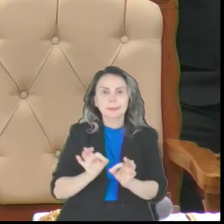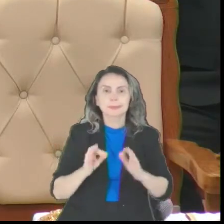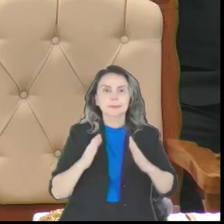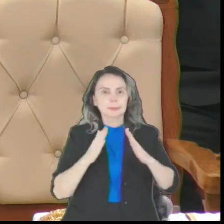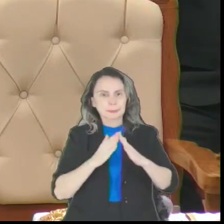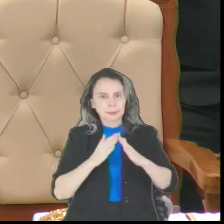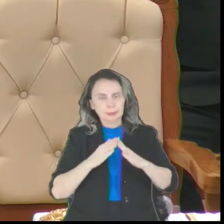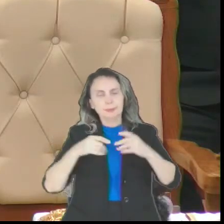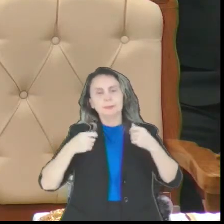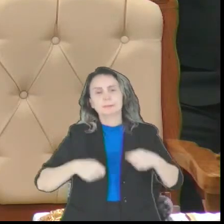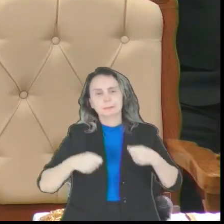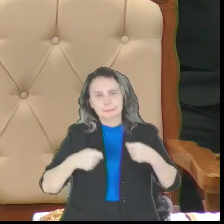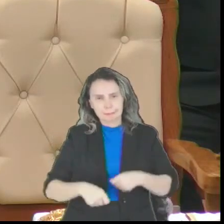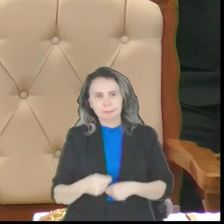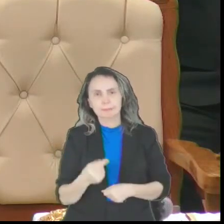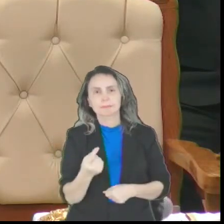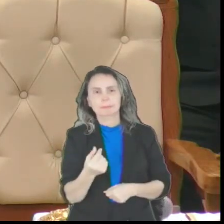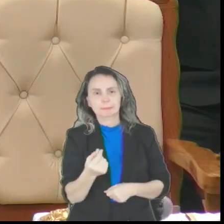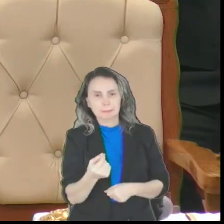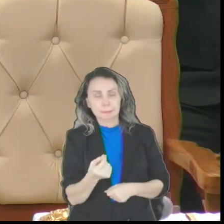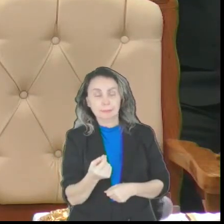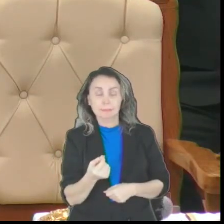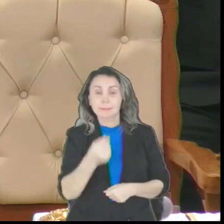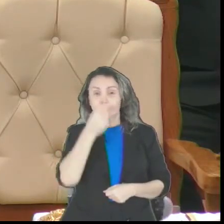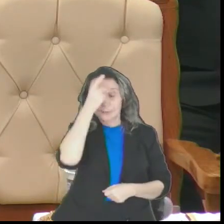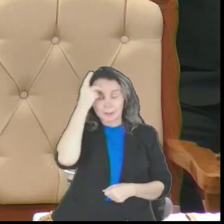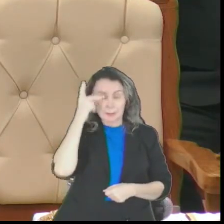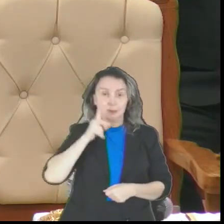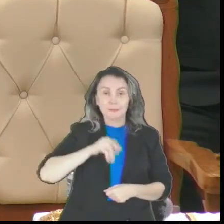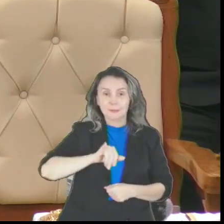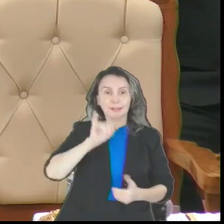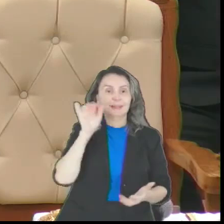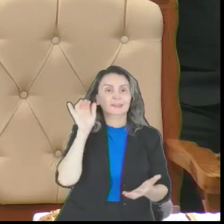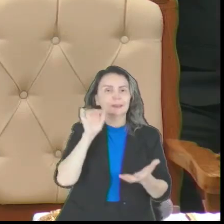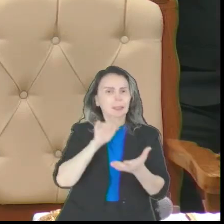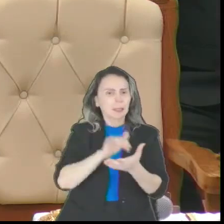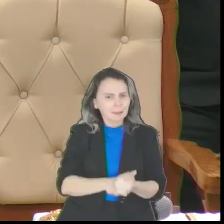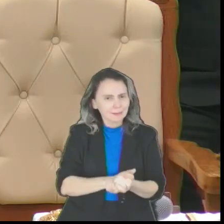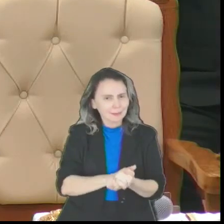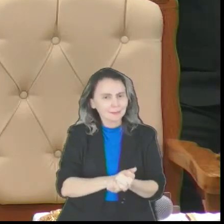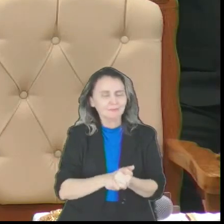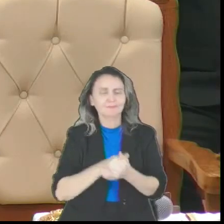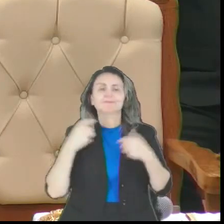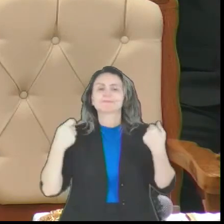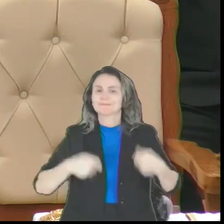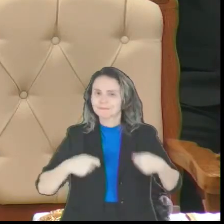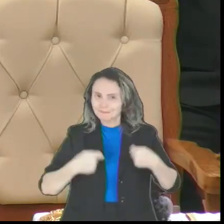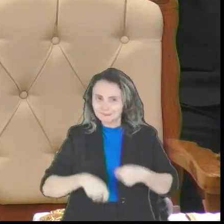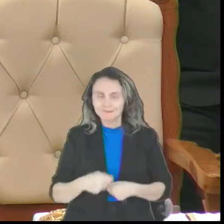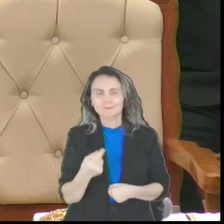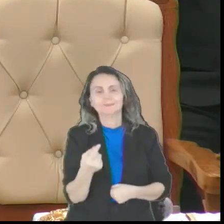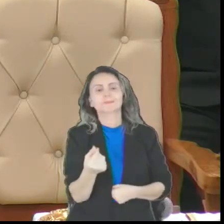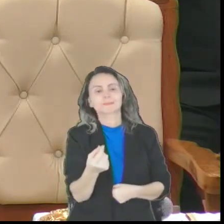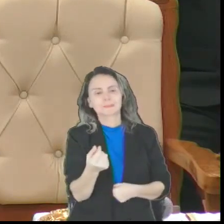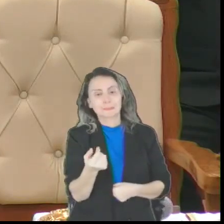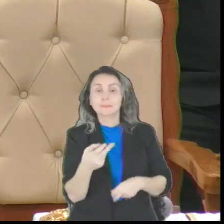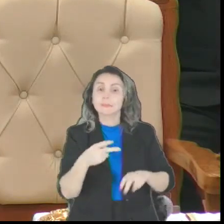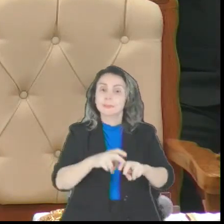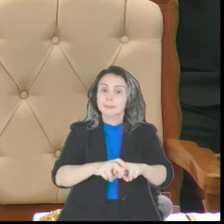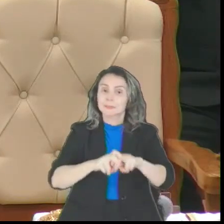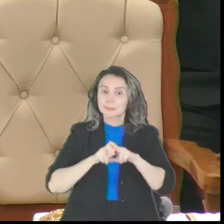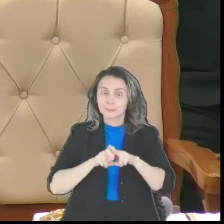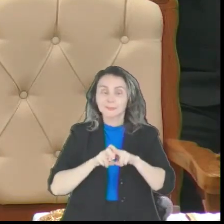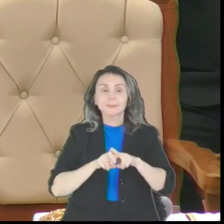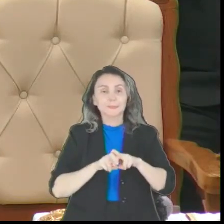precisa de dinheiro. Quem vai casar, irmãos, precisa de dinheiro. Por isso que os pais